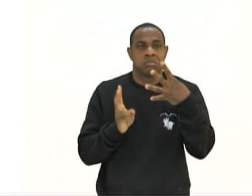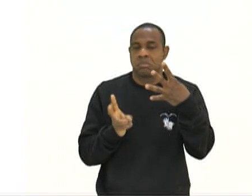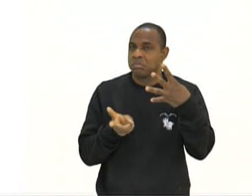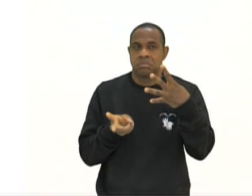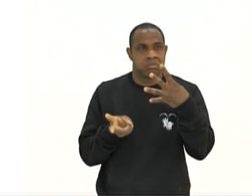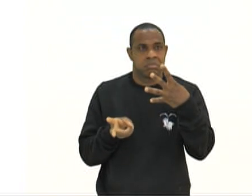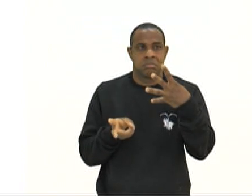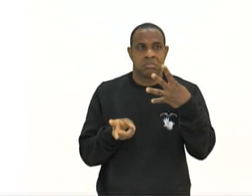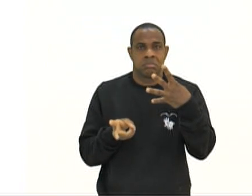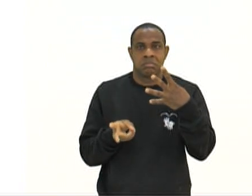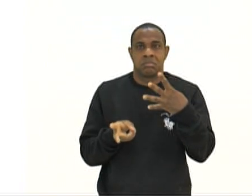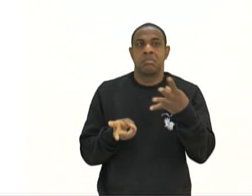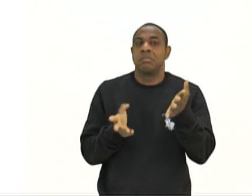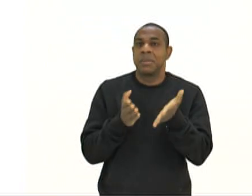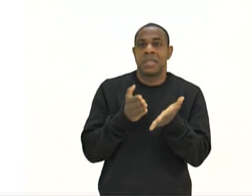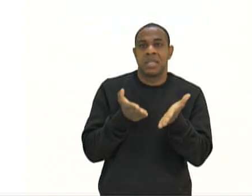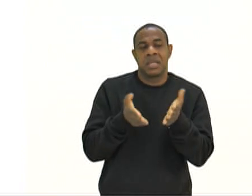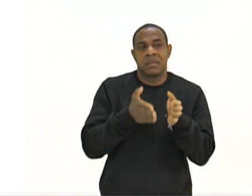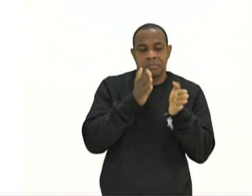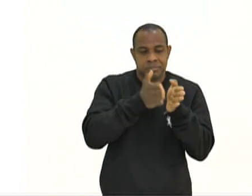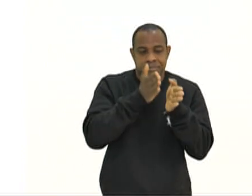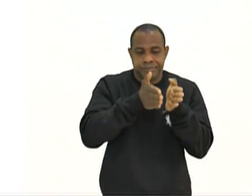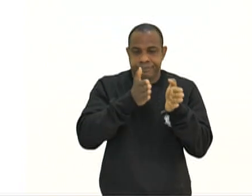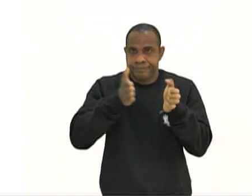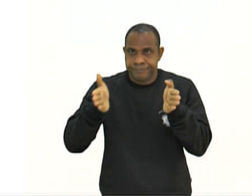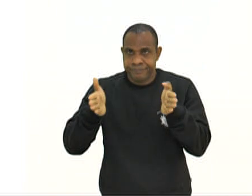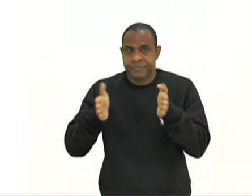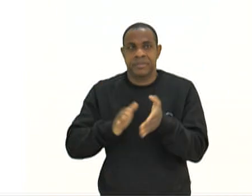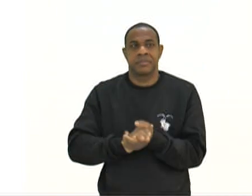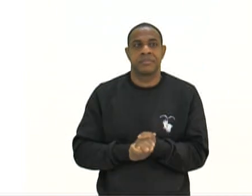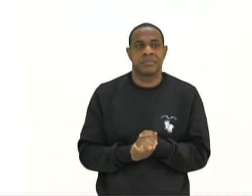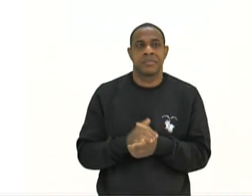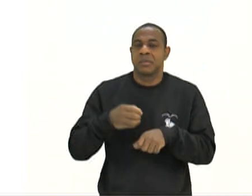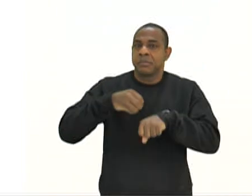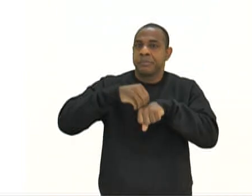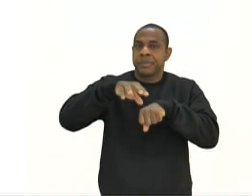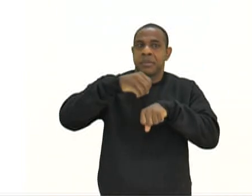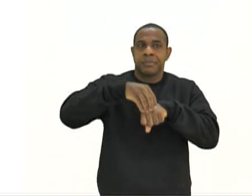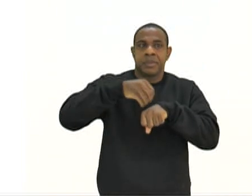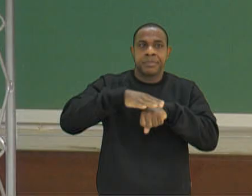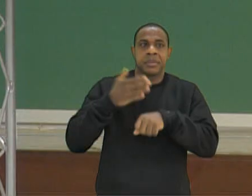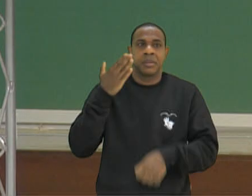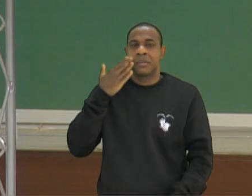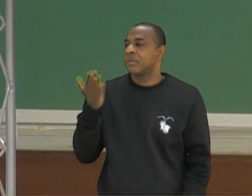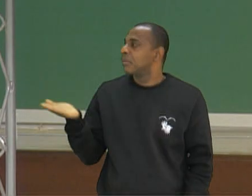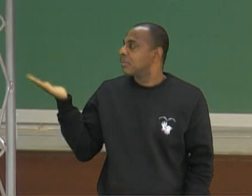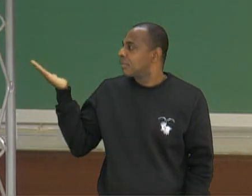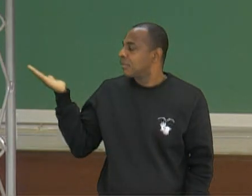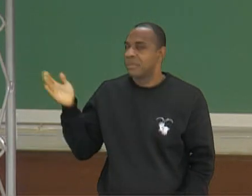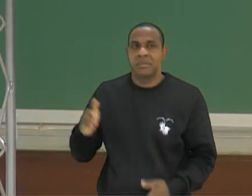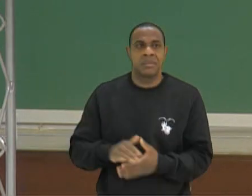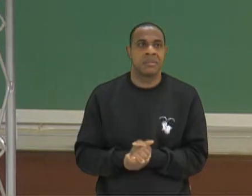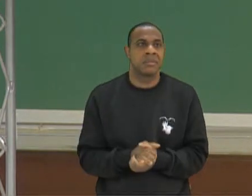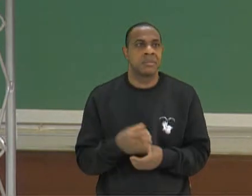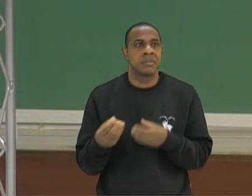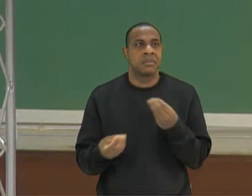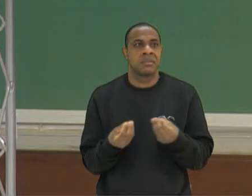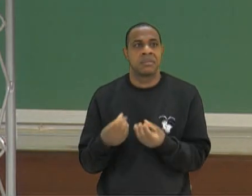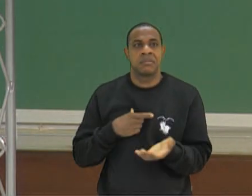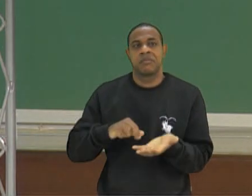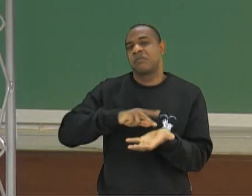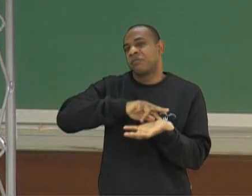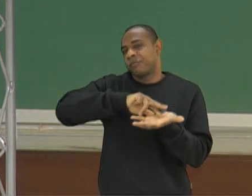banda, subdivididos esses elementos. Parece algo estranho se você for pensar dessa maneira, que um canal pode ter